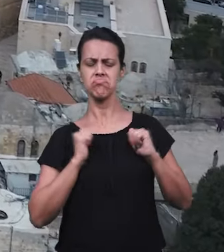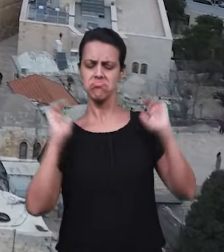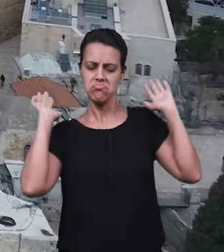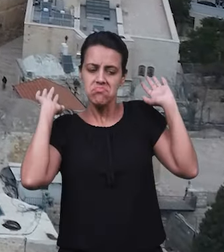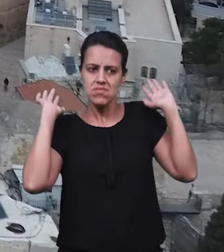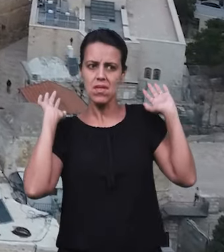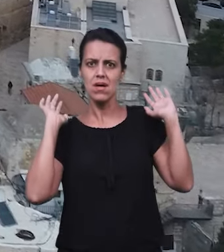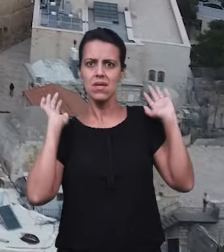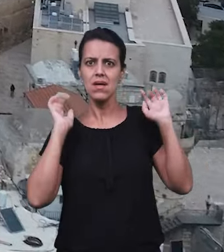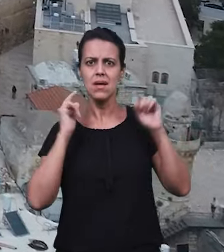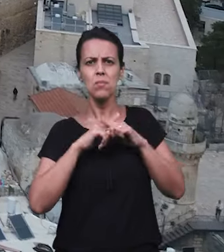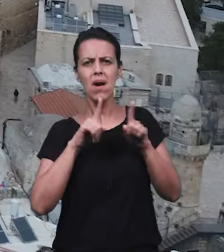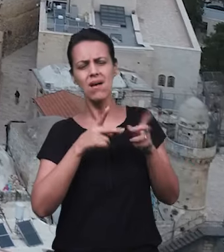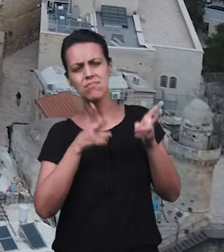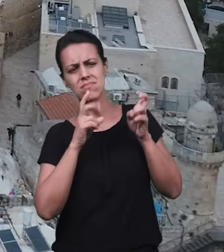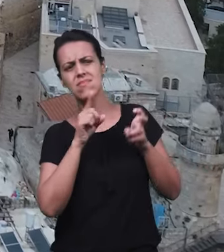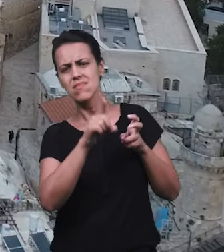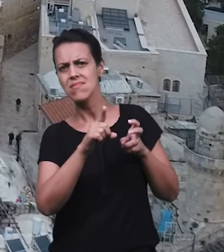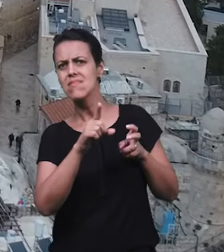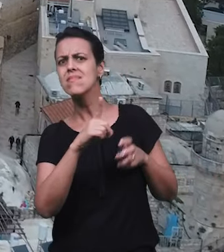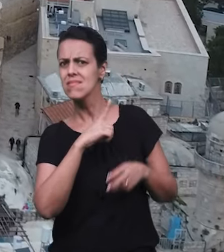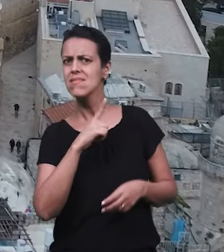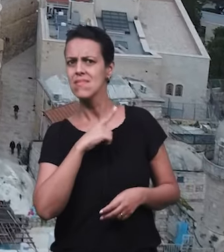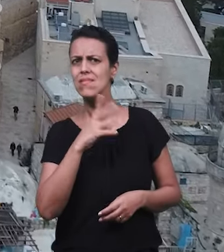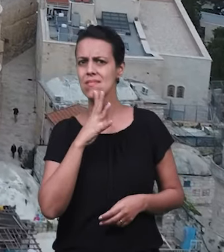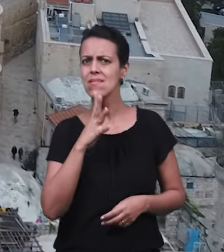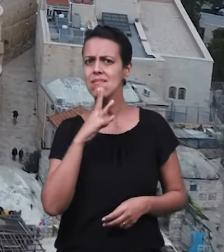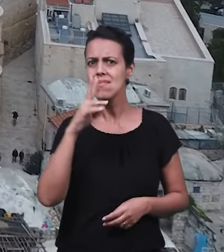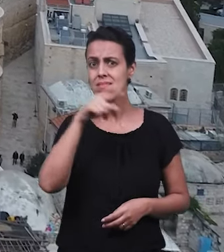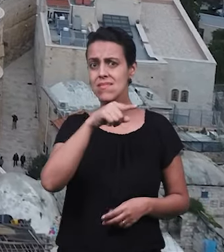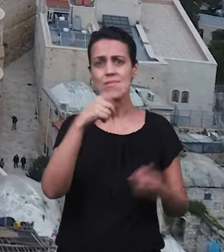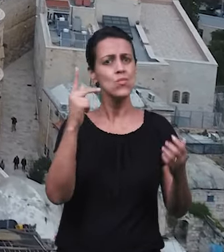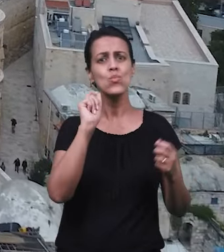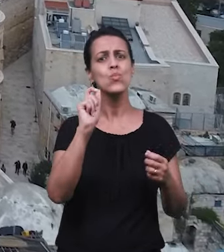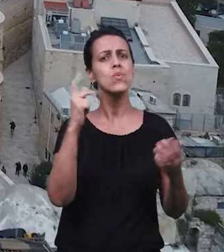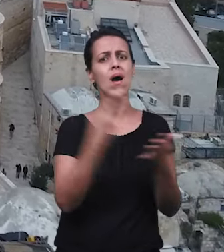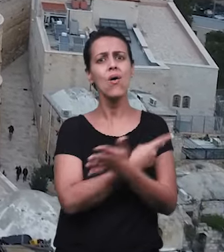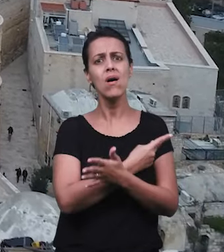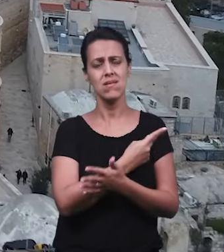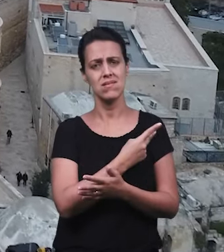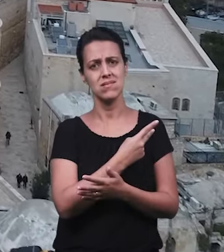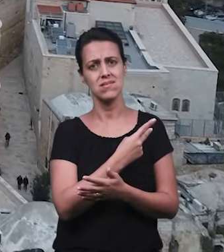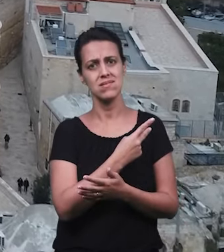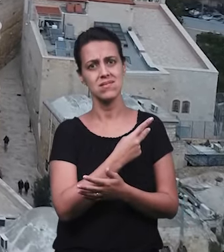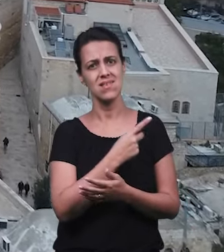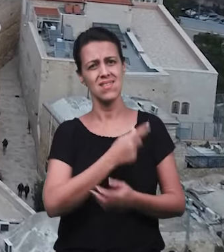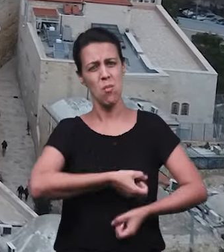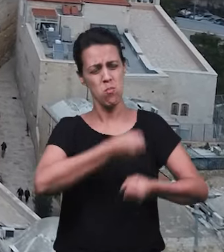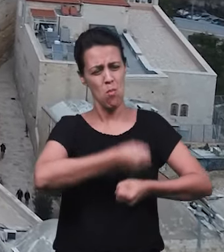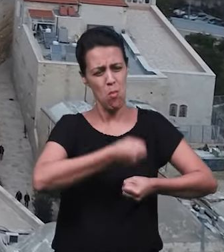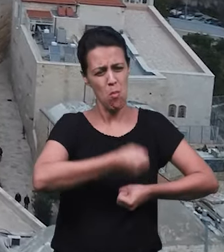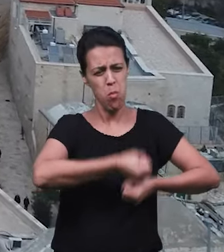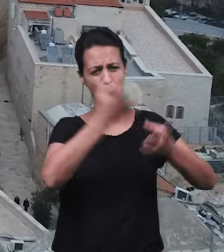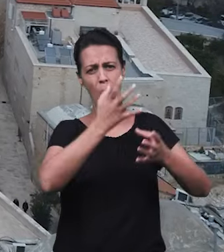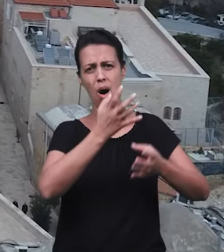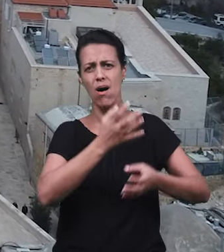com isso. Mas você pode ver como é que se vai, num momento desse, bomba de todo